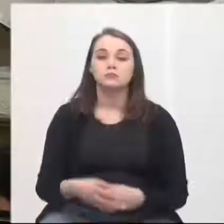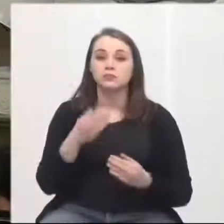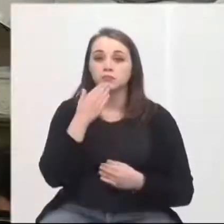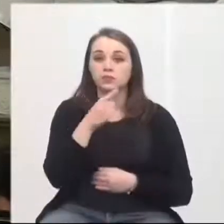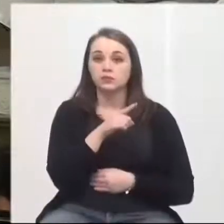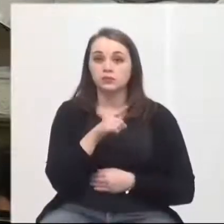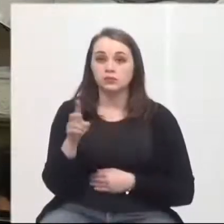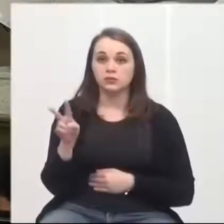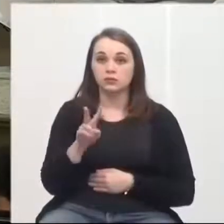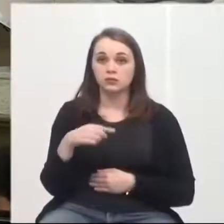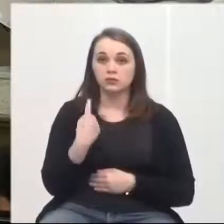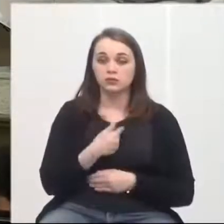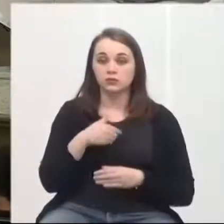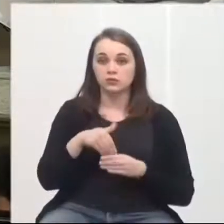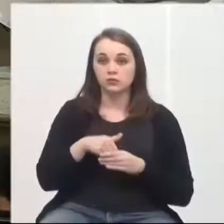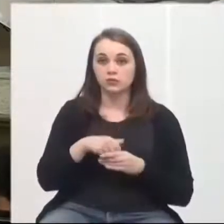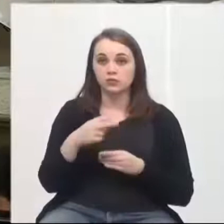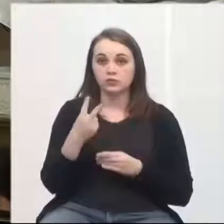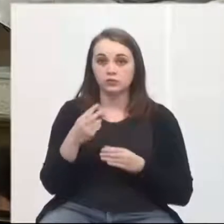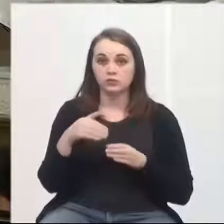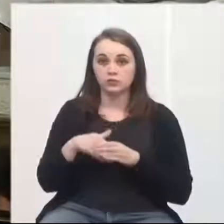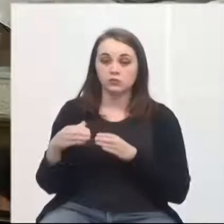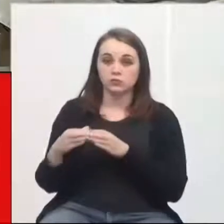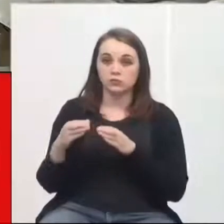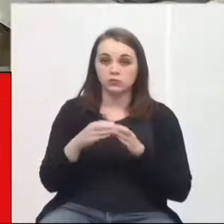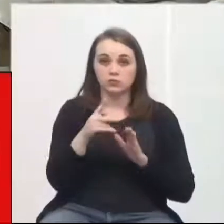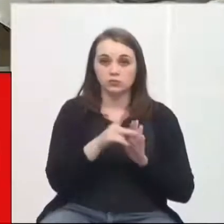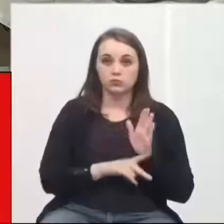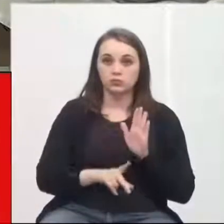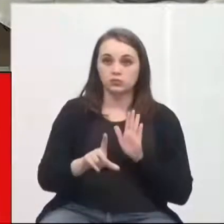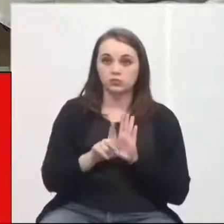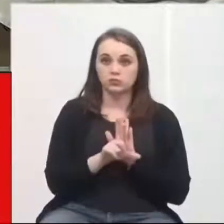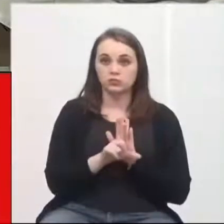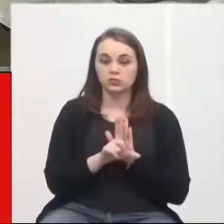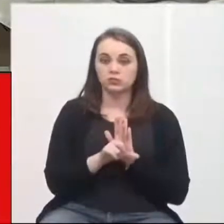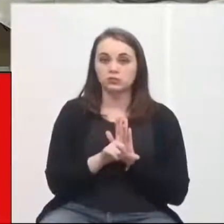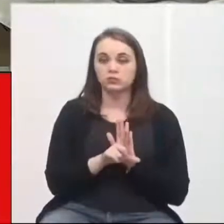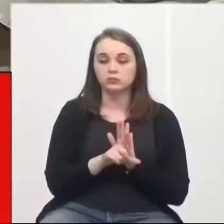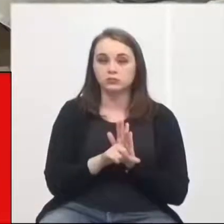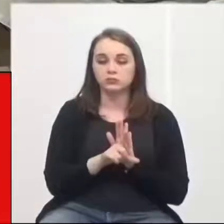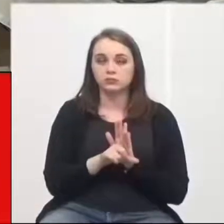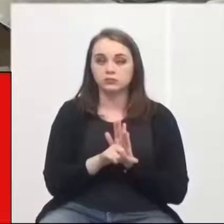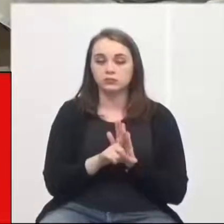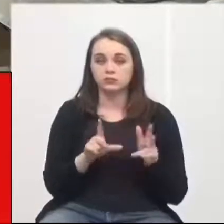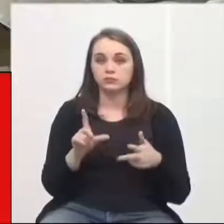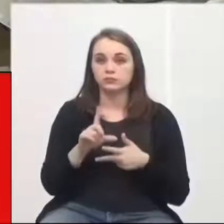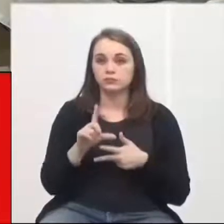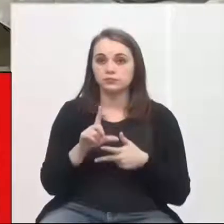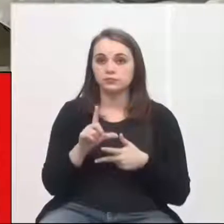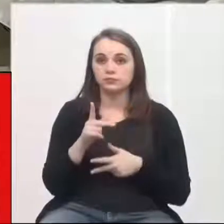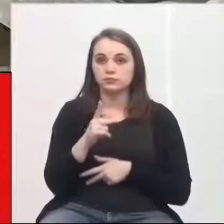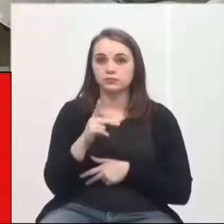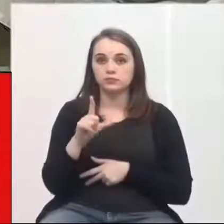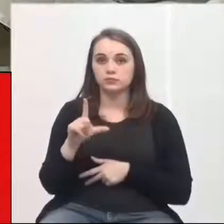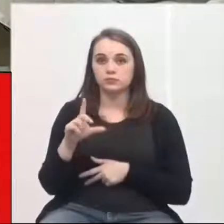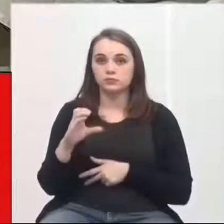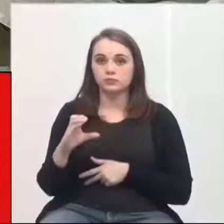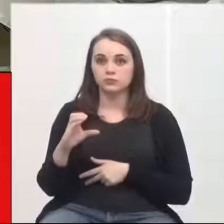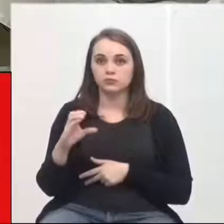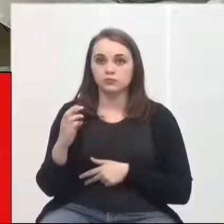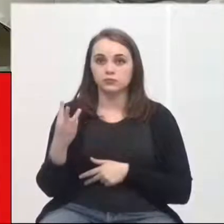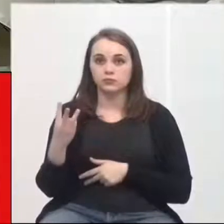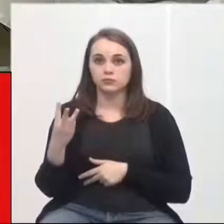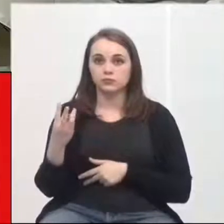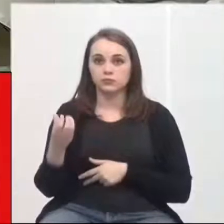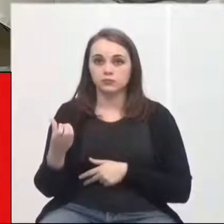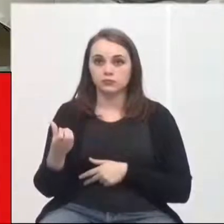façamos a segunda votação em bloco dos projetos de lei de iniciativa do Poder Executivo PLC 36-77-38